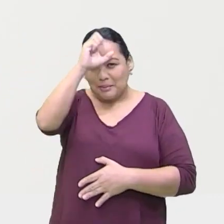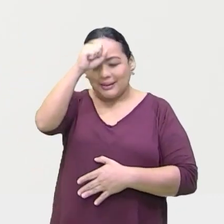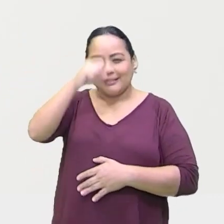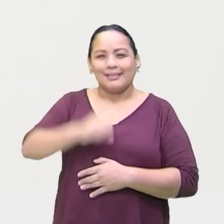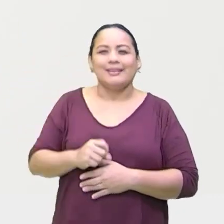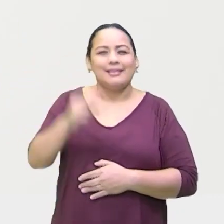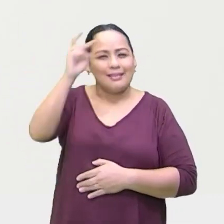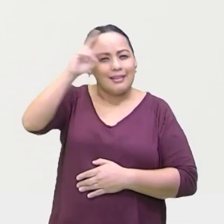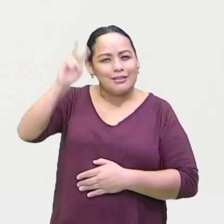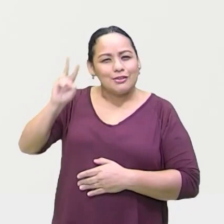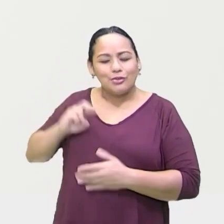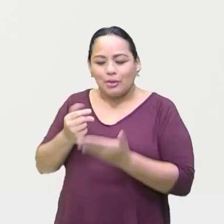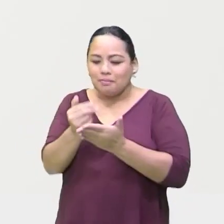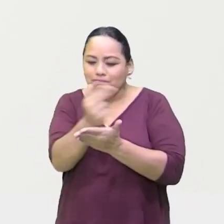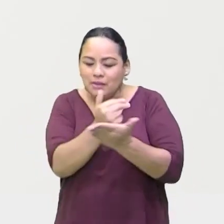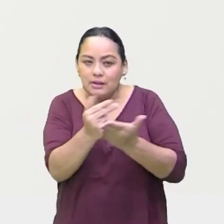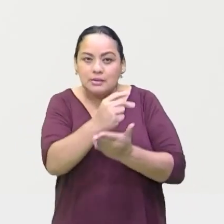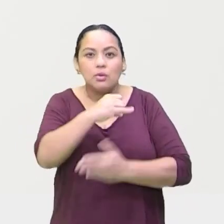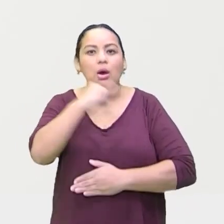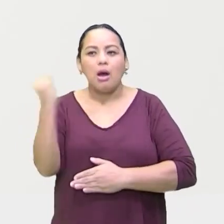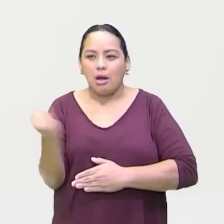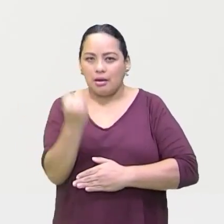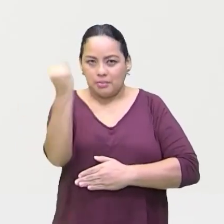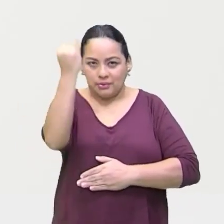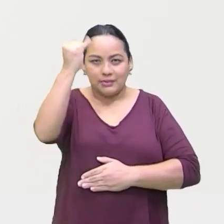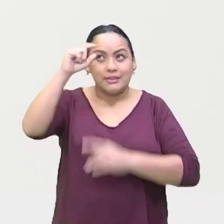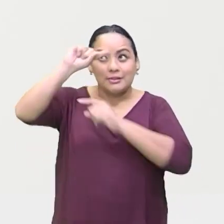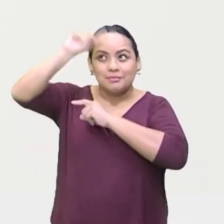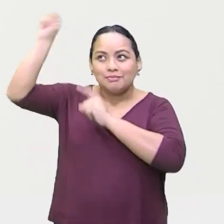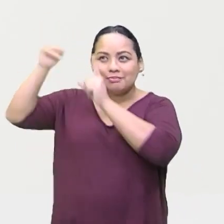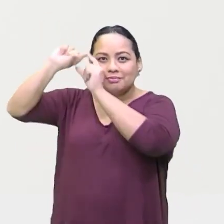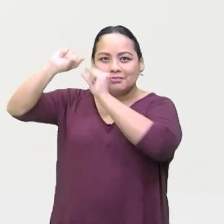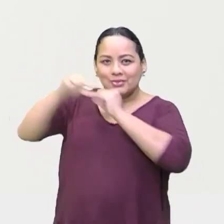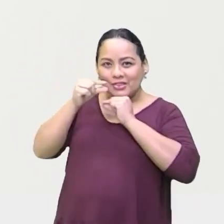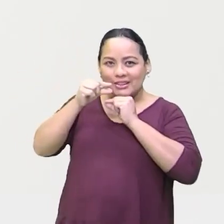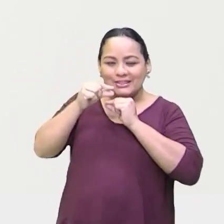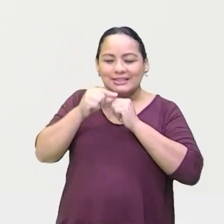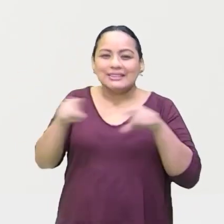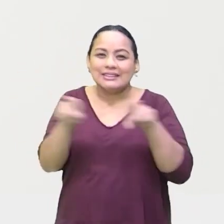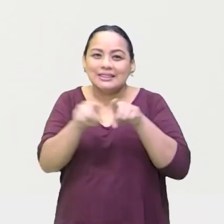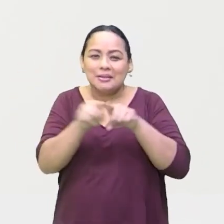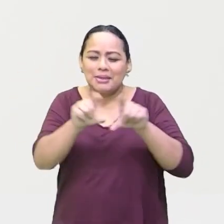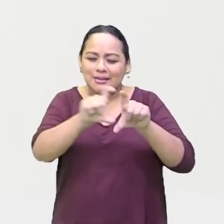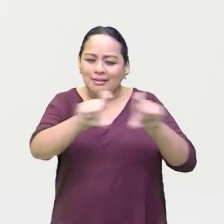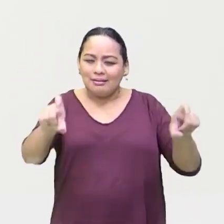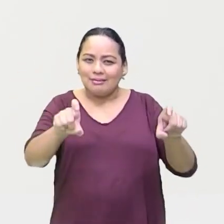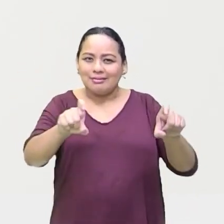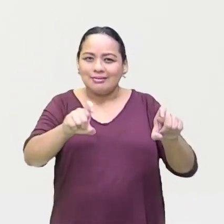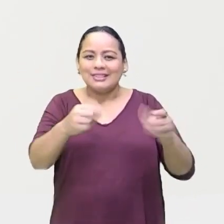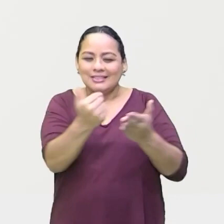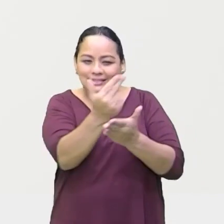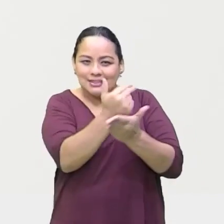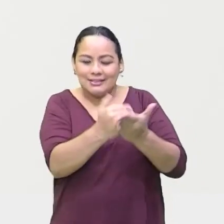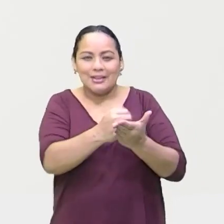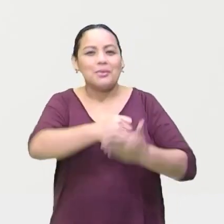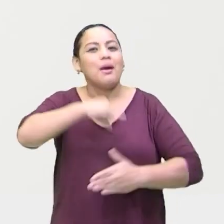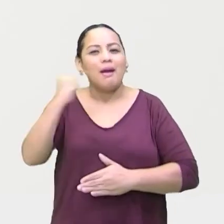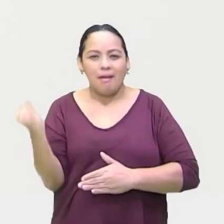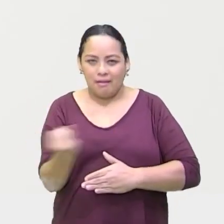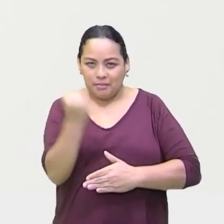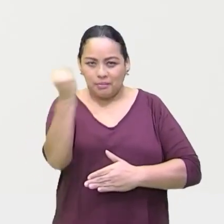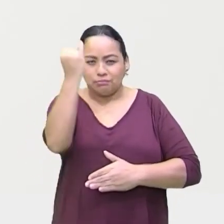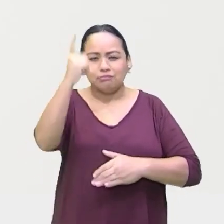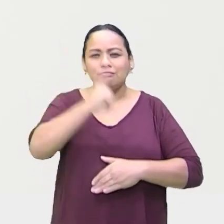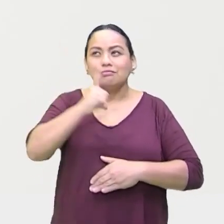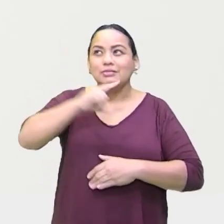histórias em quadrinhos a importância dos balões, lembram disso? Então, na tirinha também é primordial ter